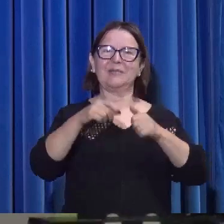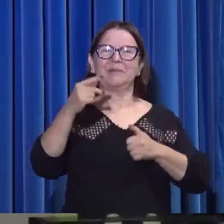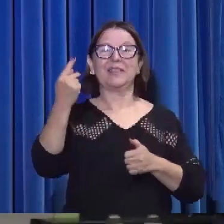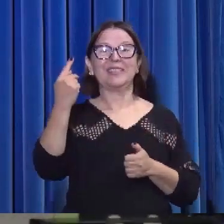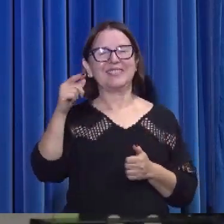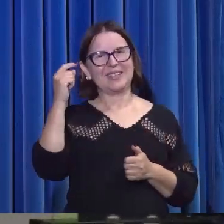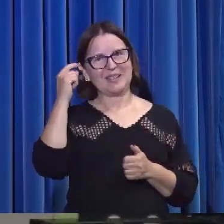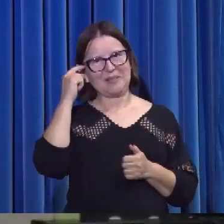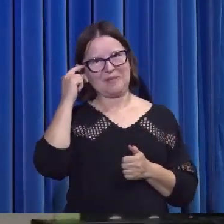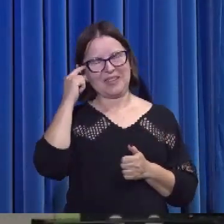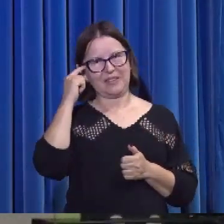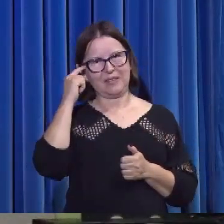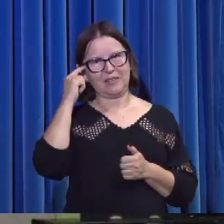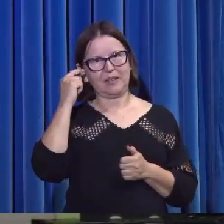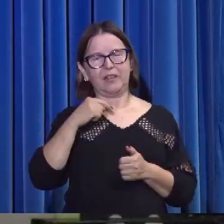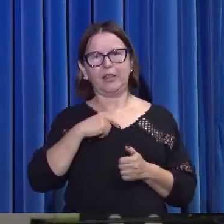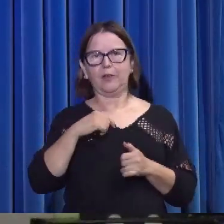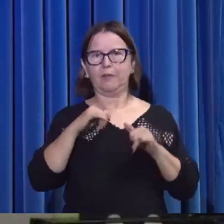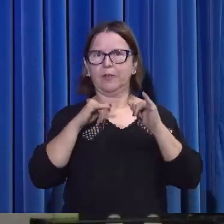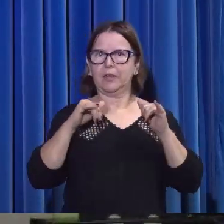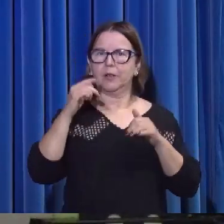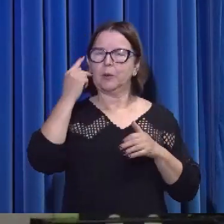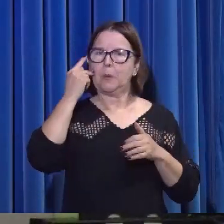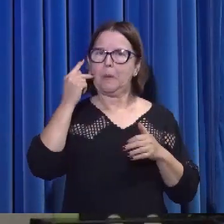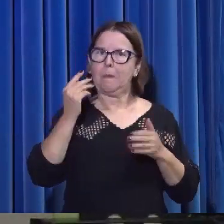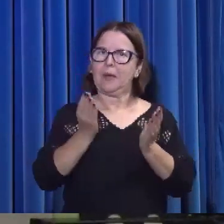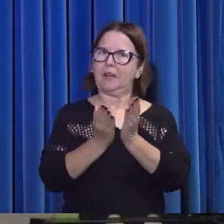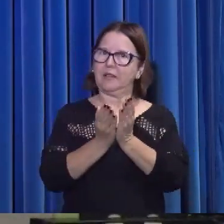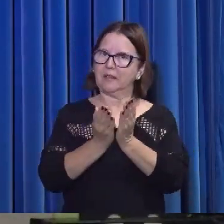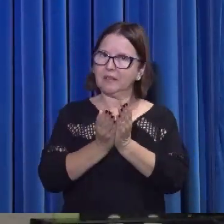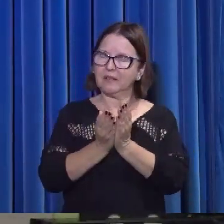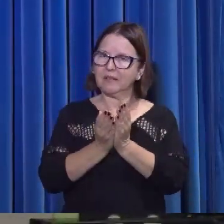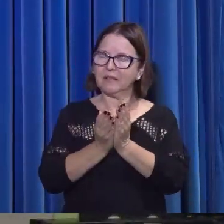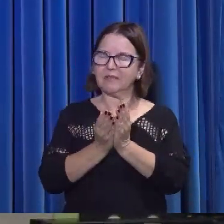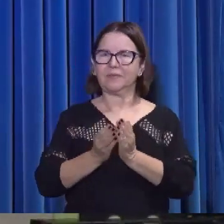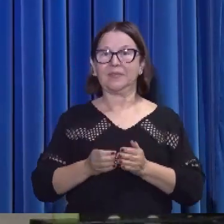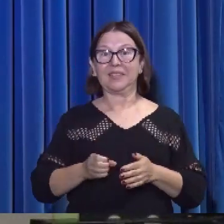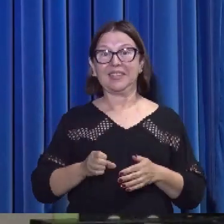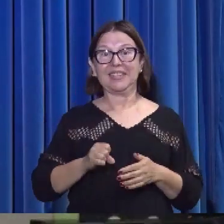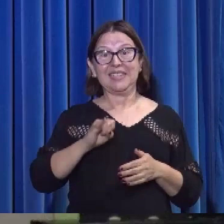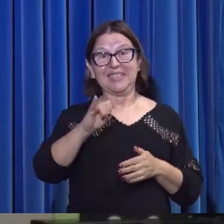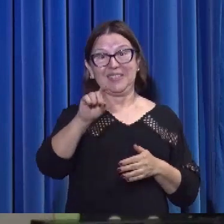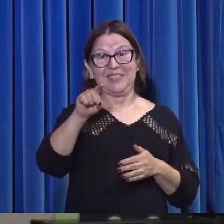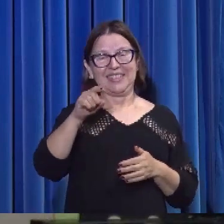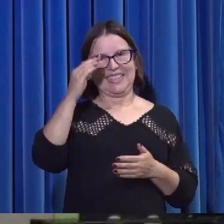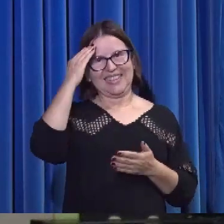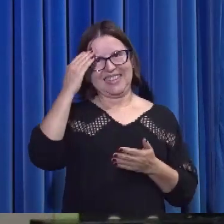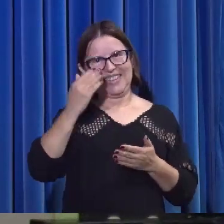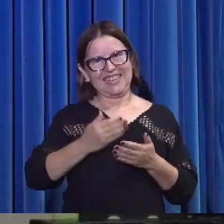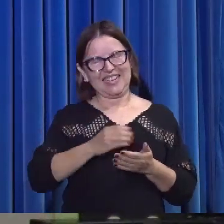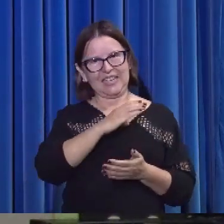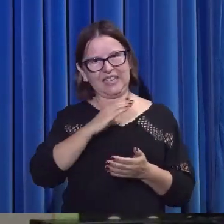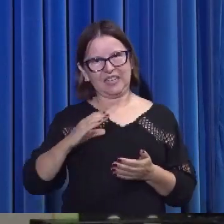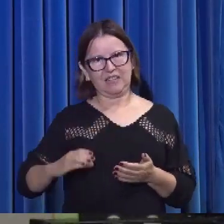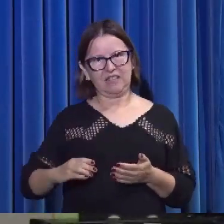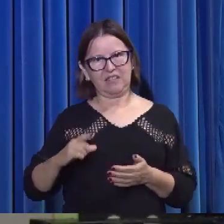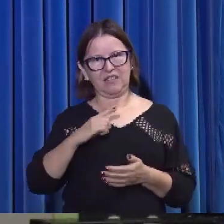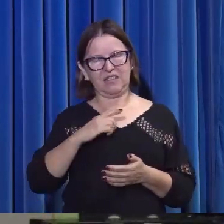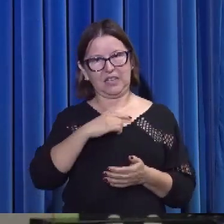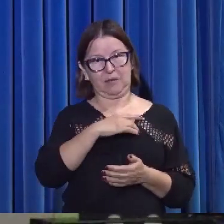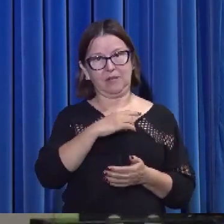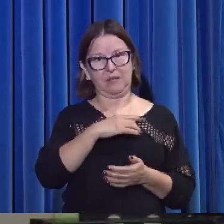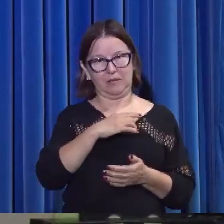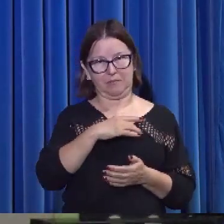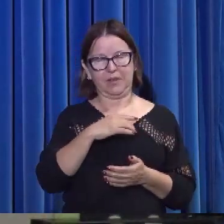Estou falando para o ímpio, que não nasceu de novo ainda. Você que crê em Cristo e tem medo, paura da morte, peça ao